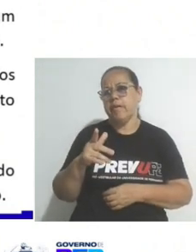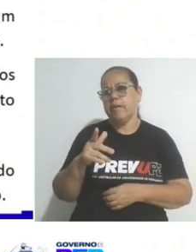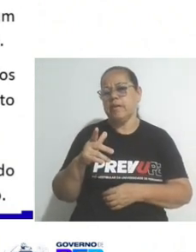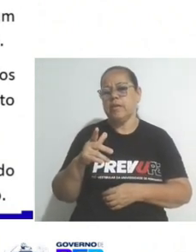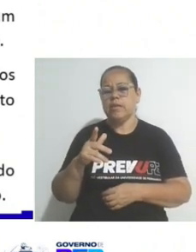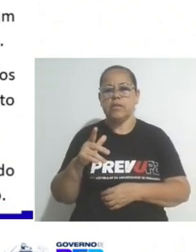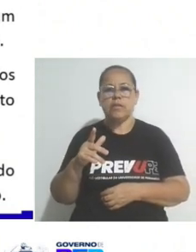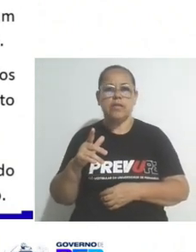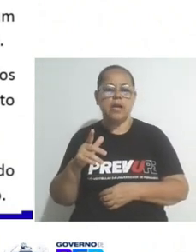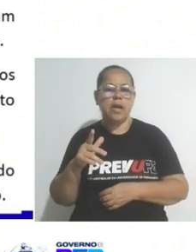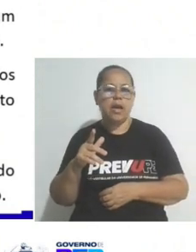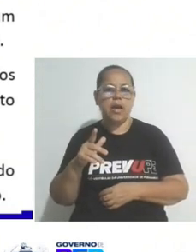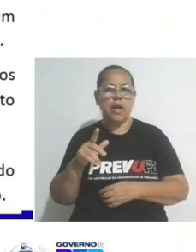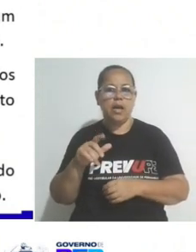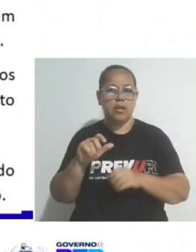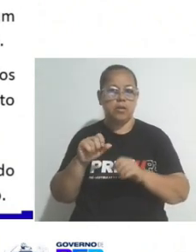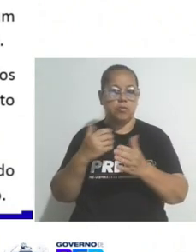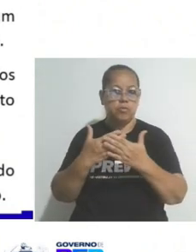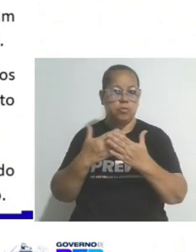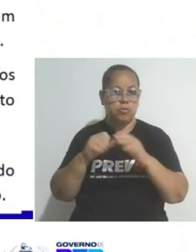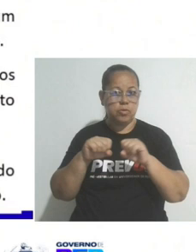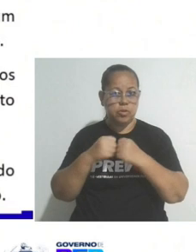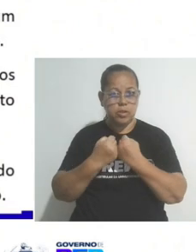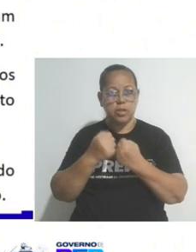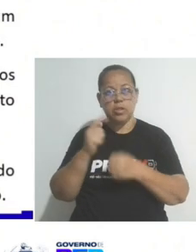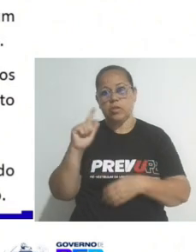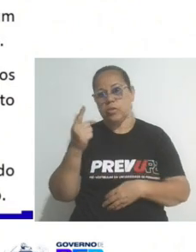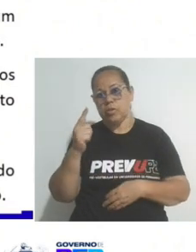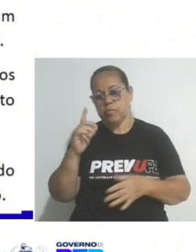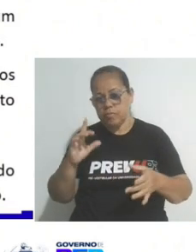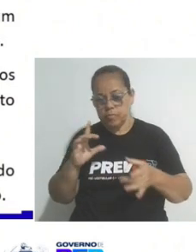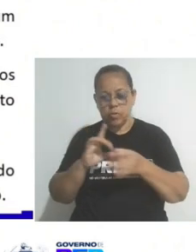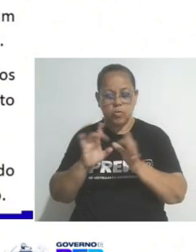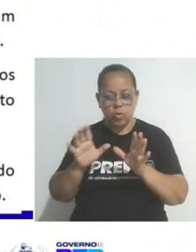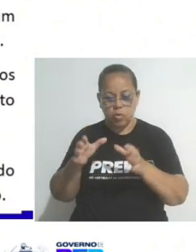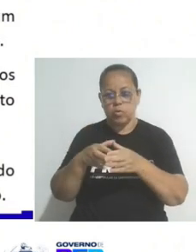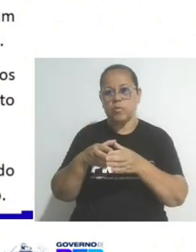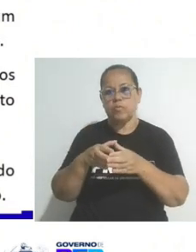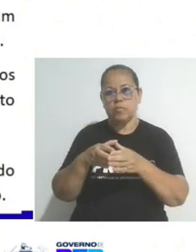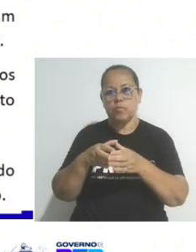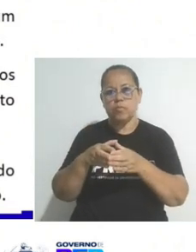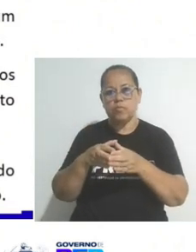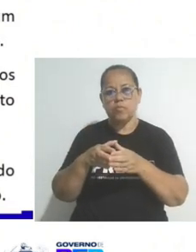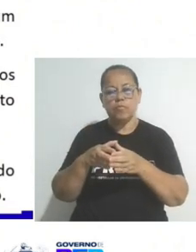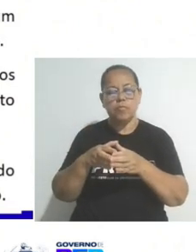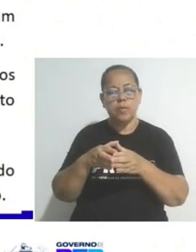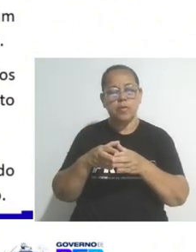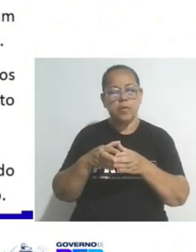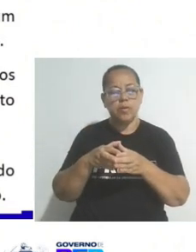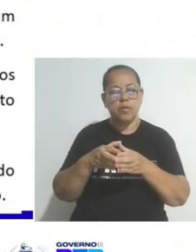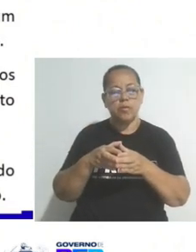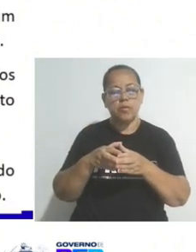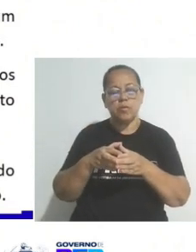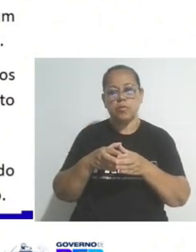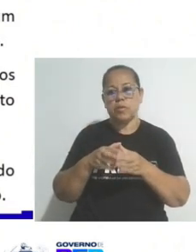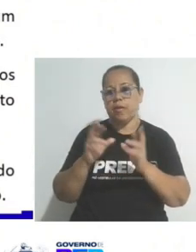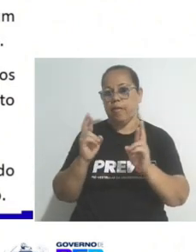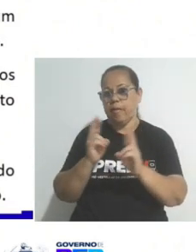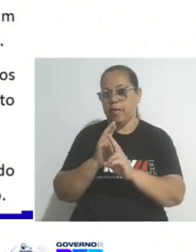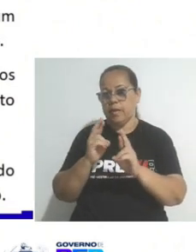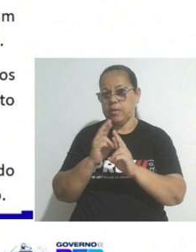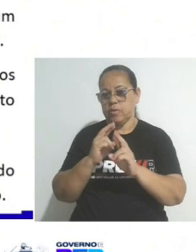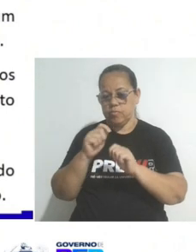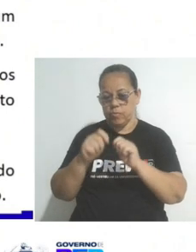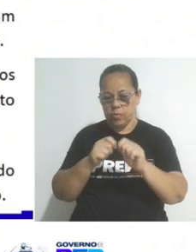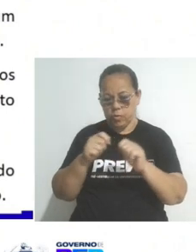geografia trata de um conjunto relacional unido por nós relações nodais